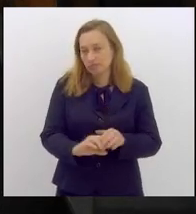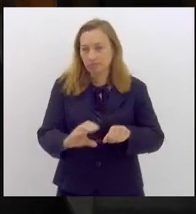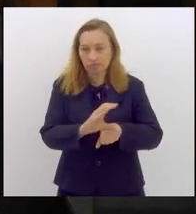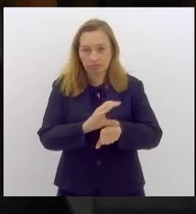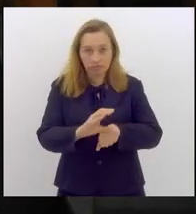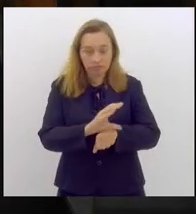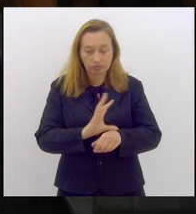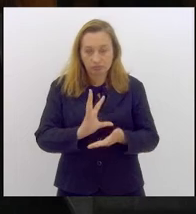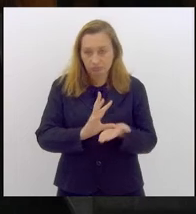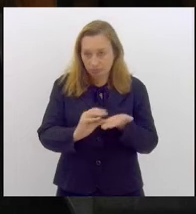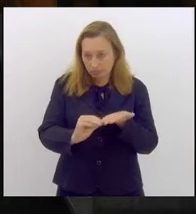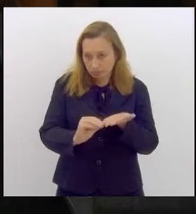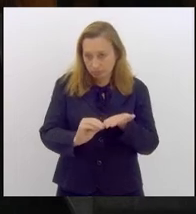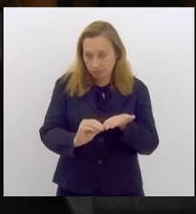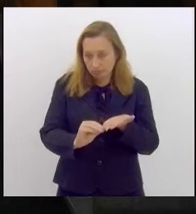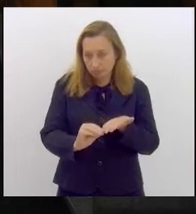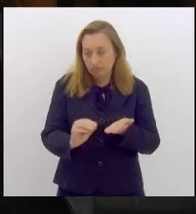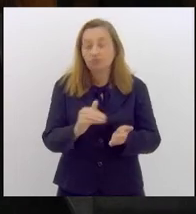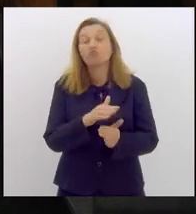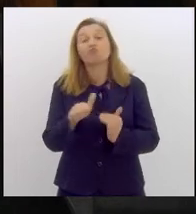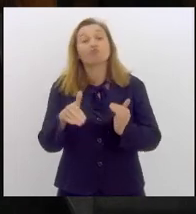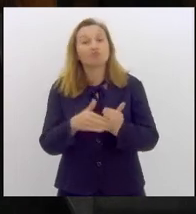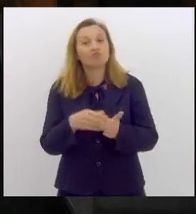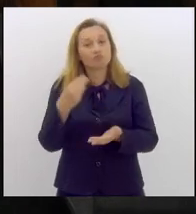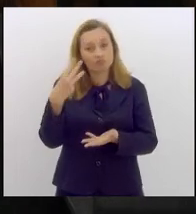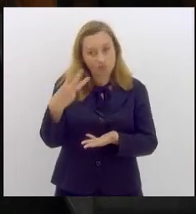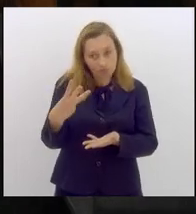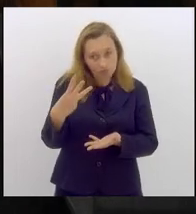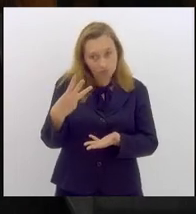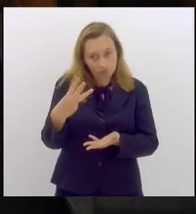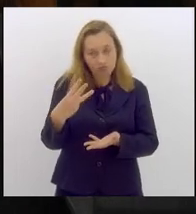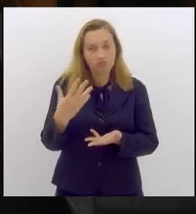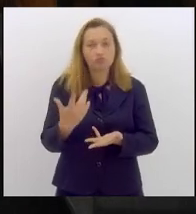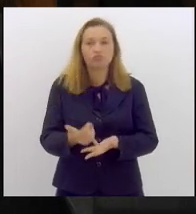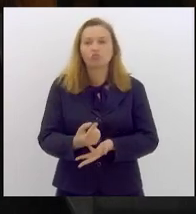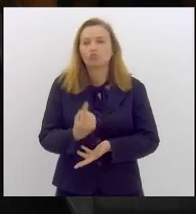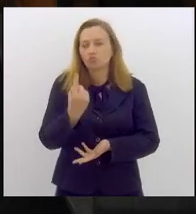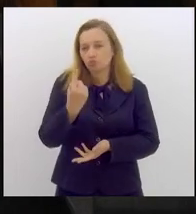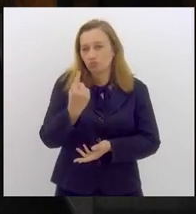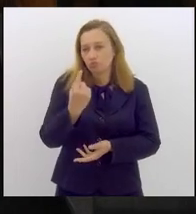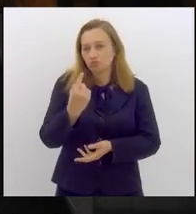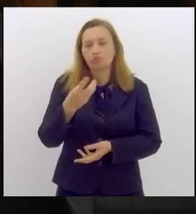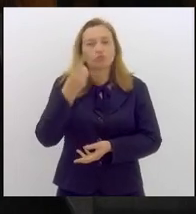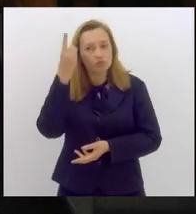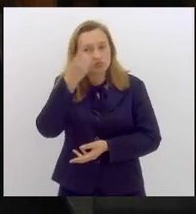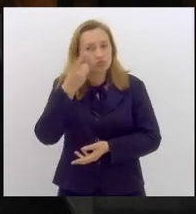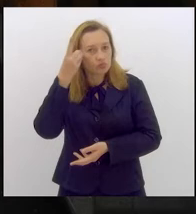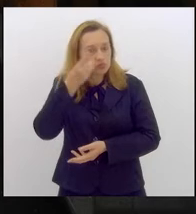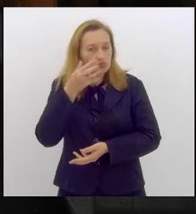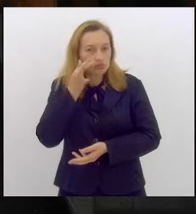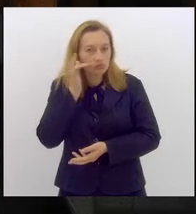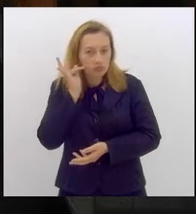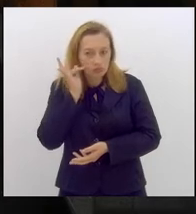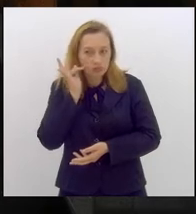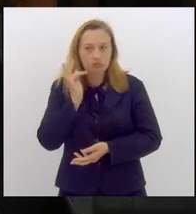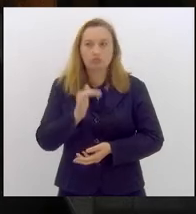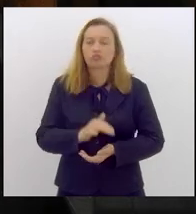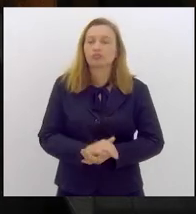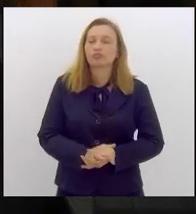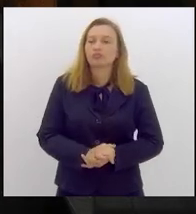na pauta, todas três, inclusive uma do deputado Flávio Serafini,